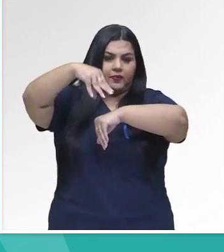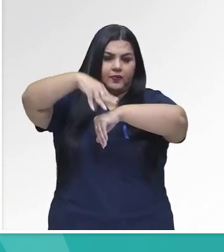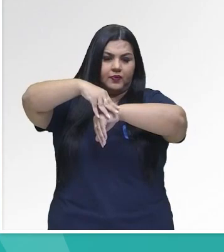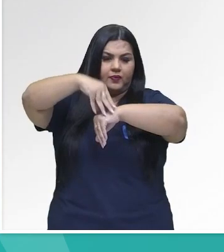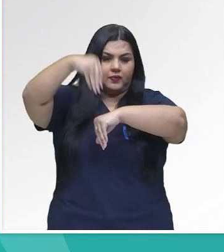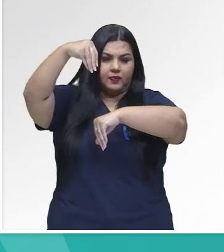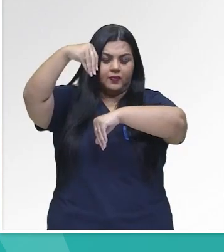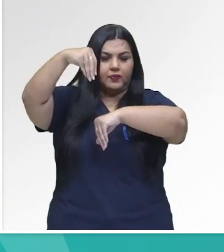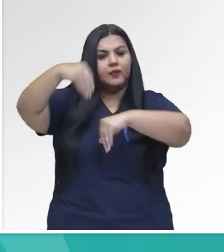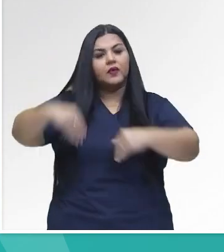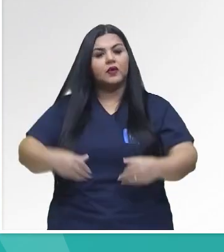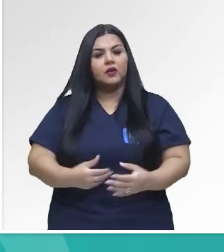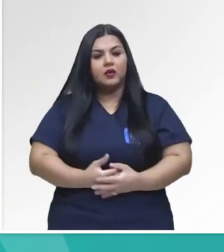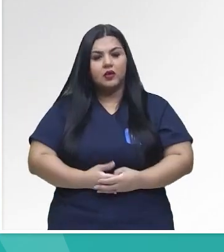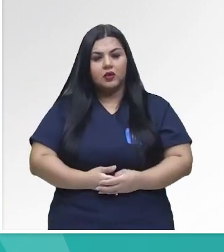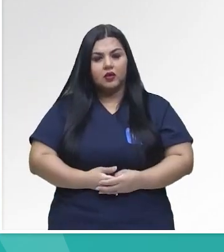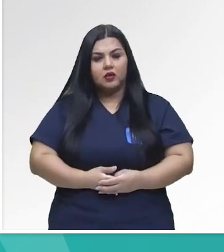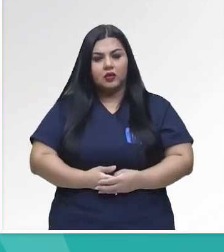peça